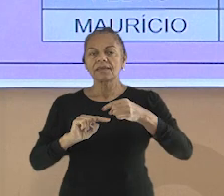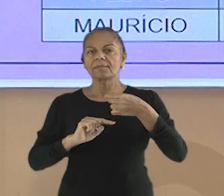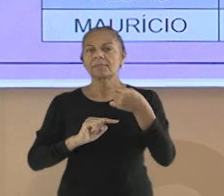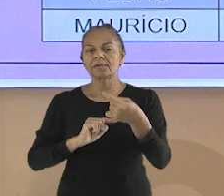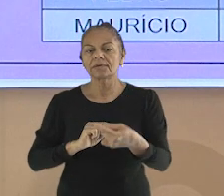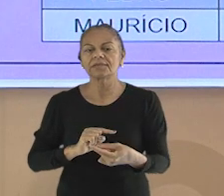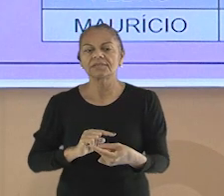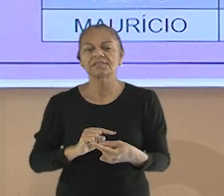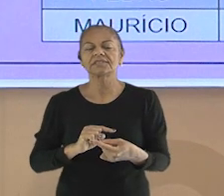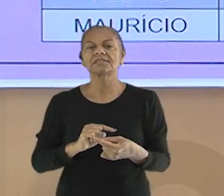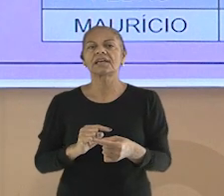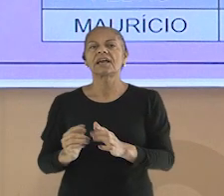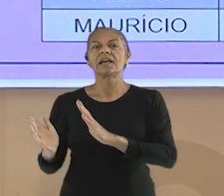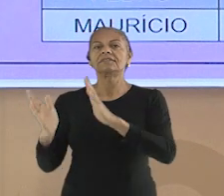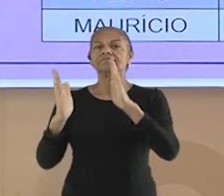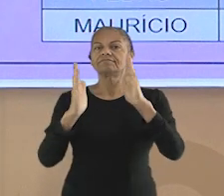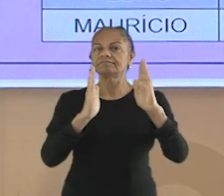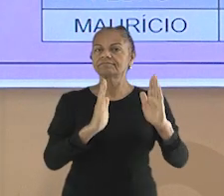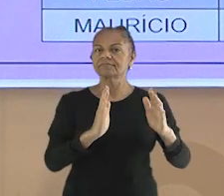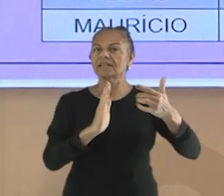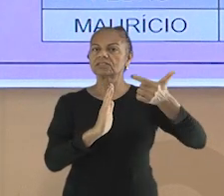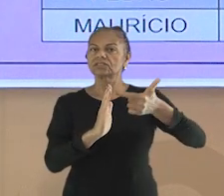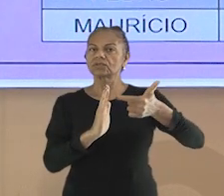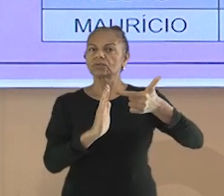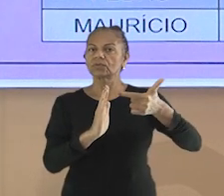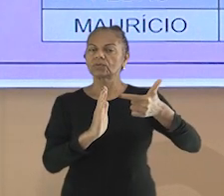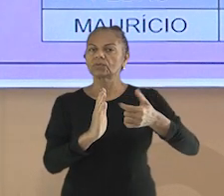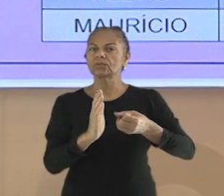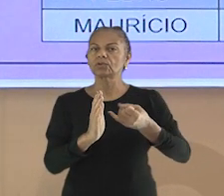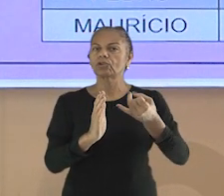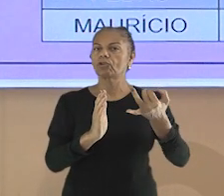Ana, Pedro e Maurício anotaram os seus pontos.